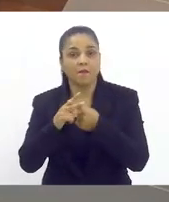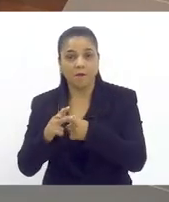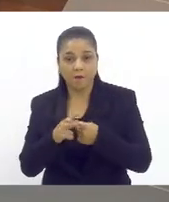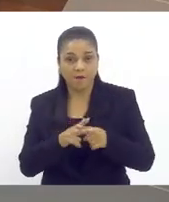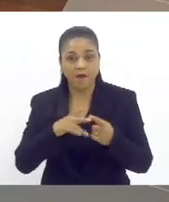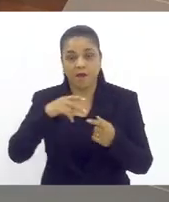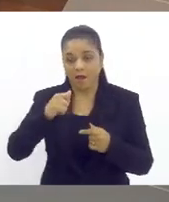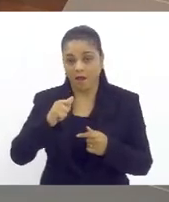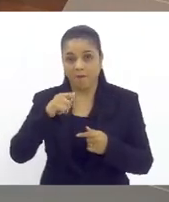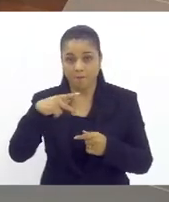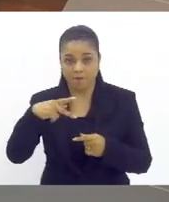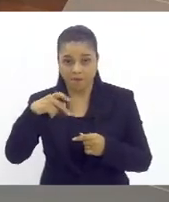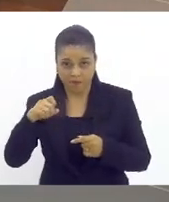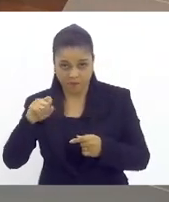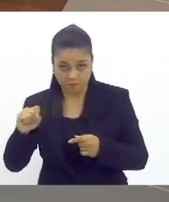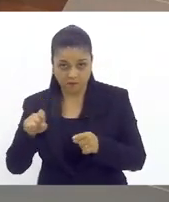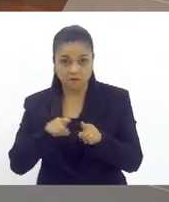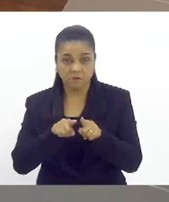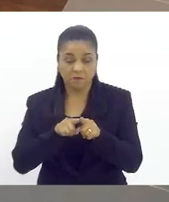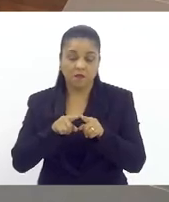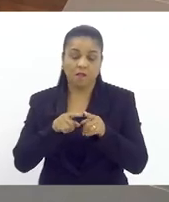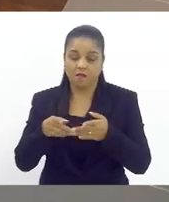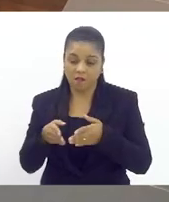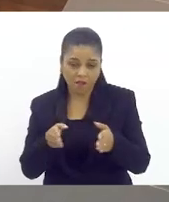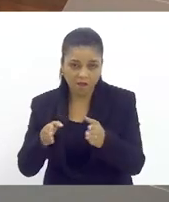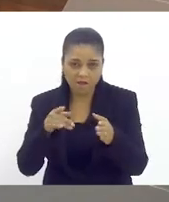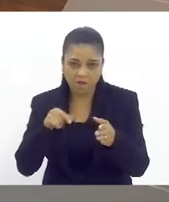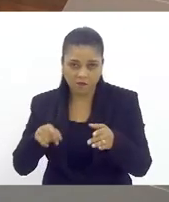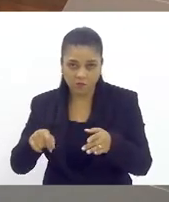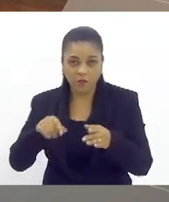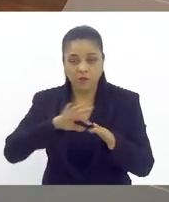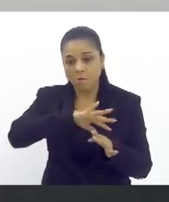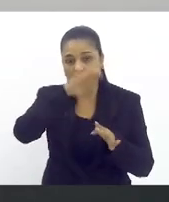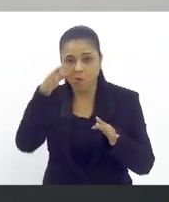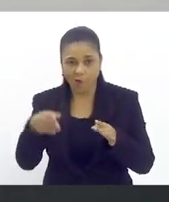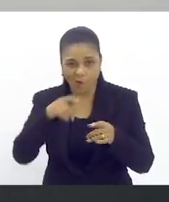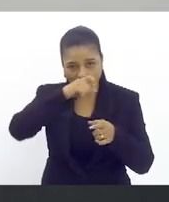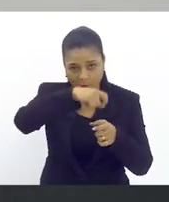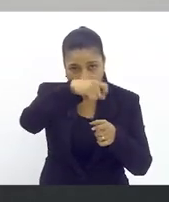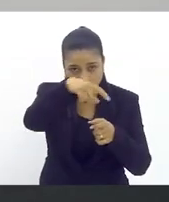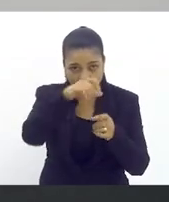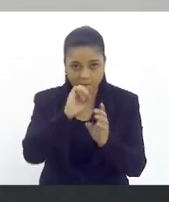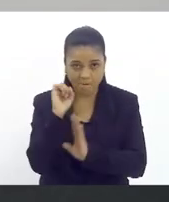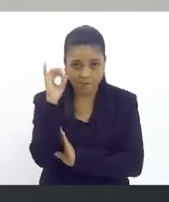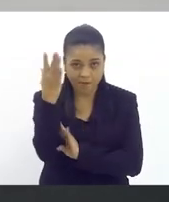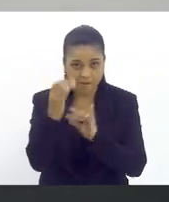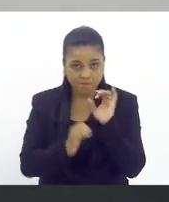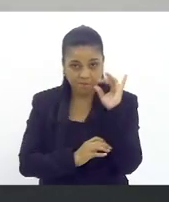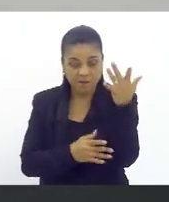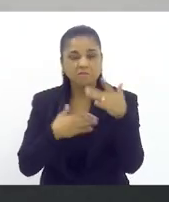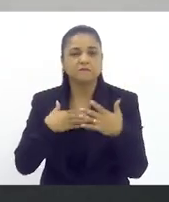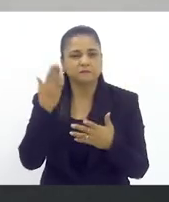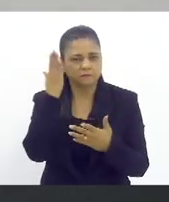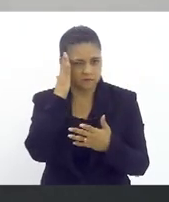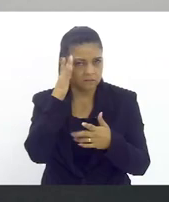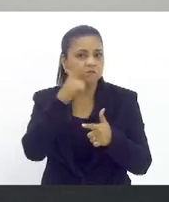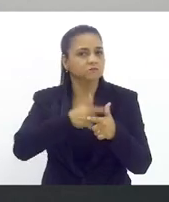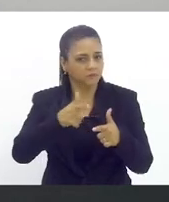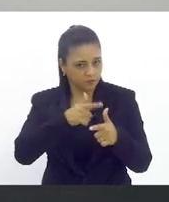das margens de Rio e topos de Morro e nós sabemos que isso é um problema